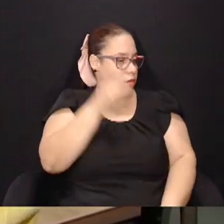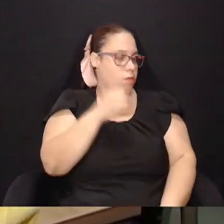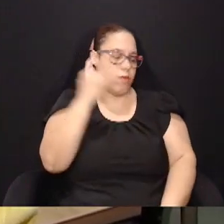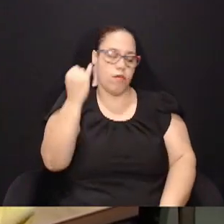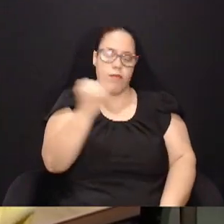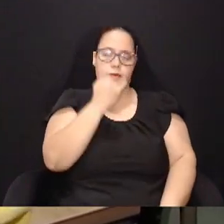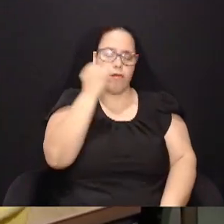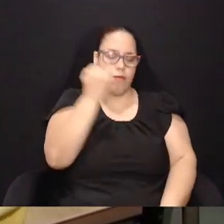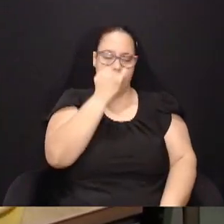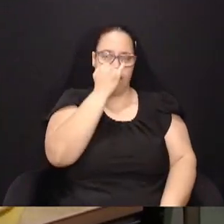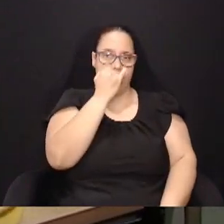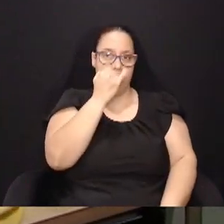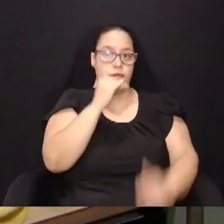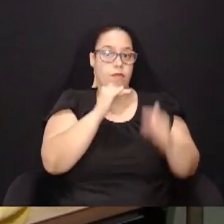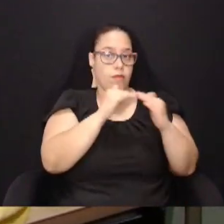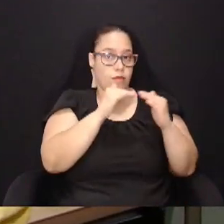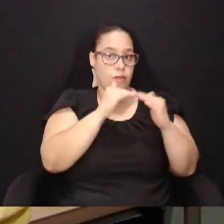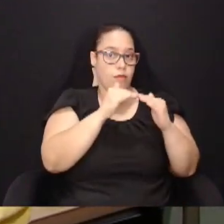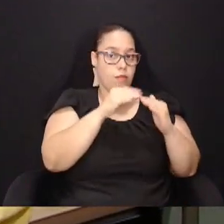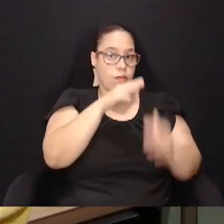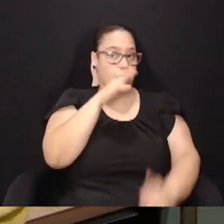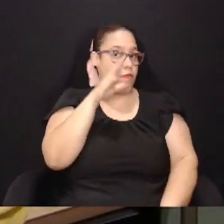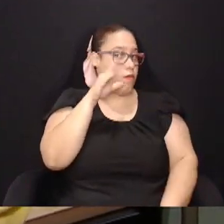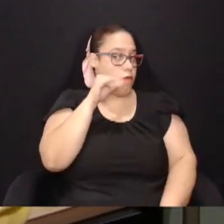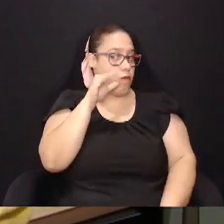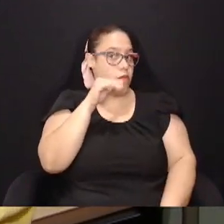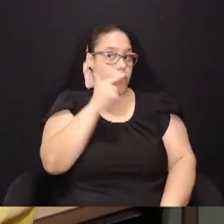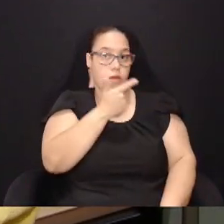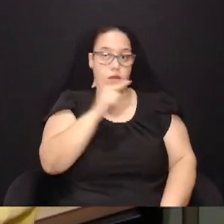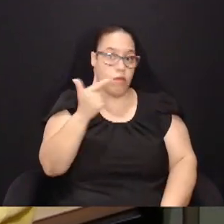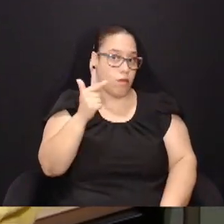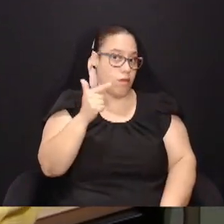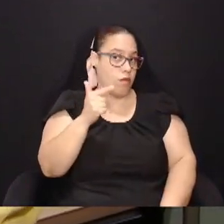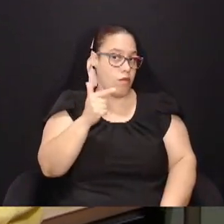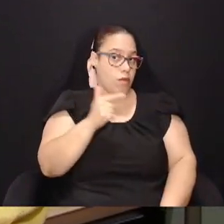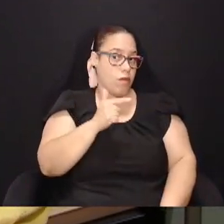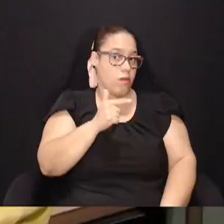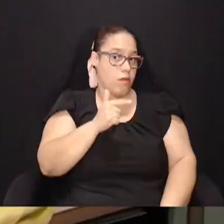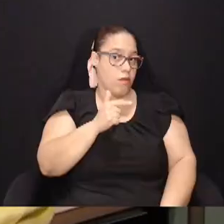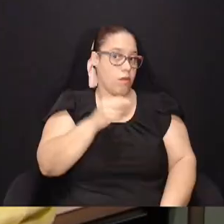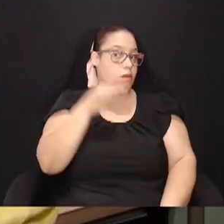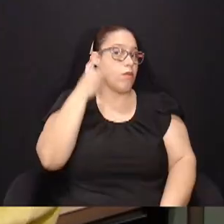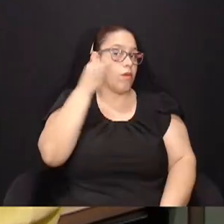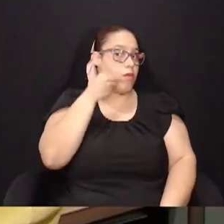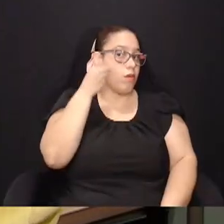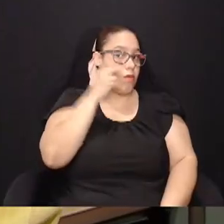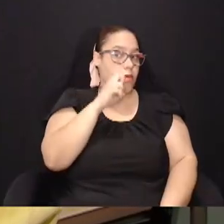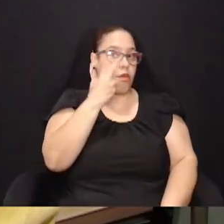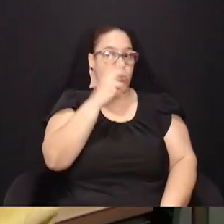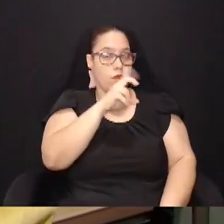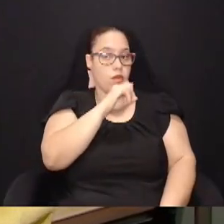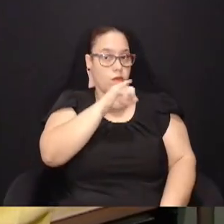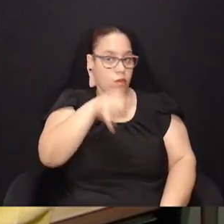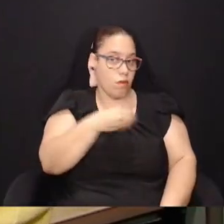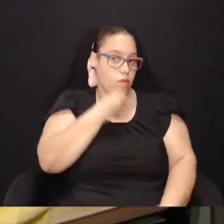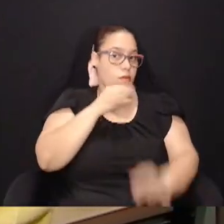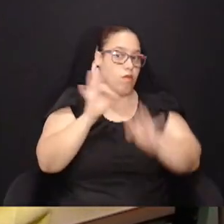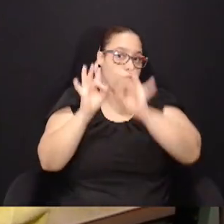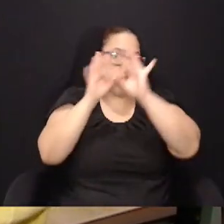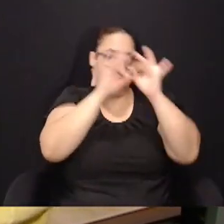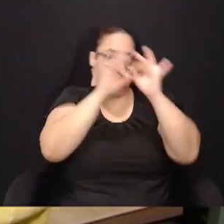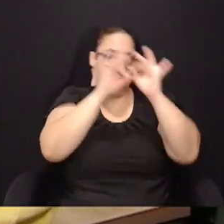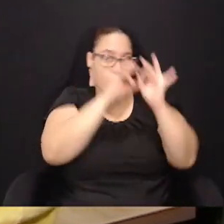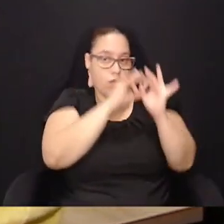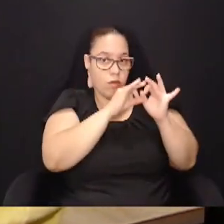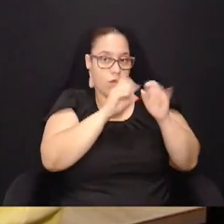Com certeza, muitos servidores na casa nunca tiveram a experiência, a oportunidade de acompanhar uma sessão de julgamento.